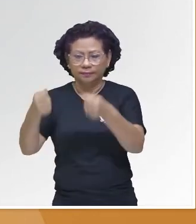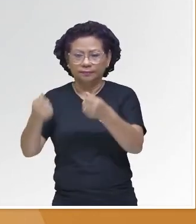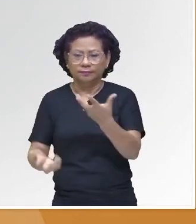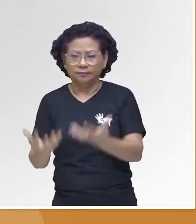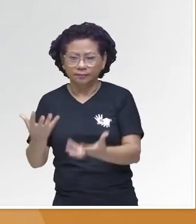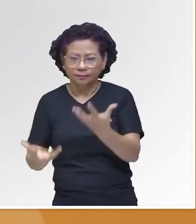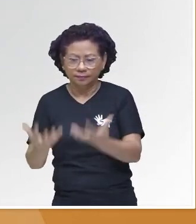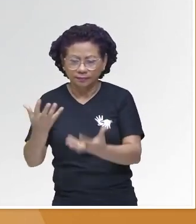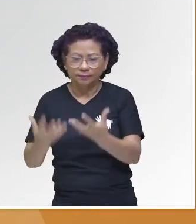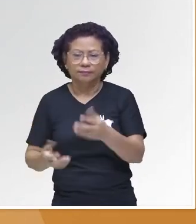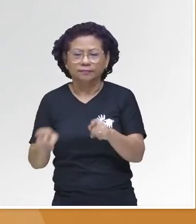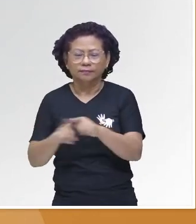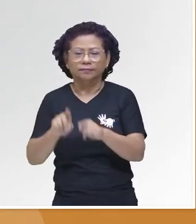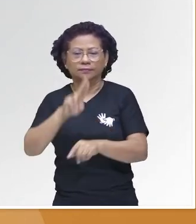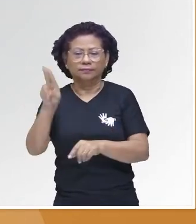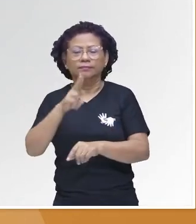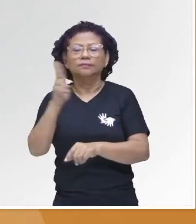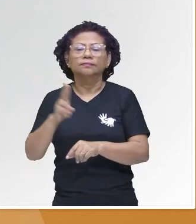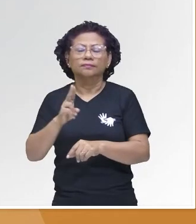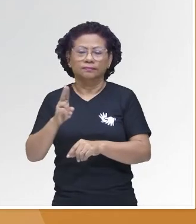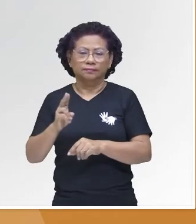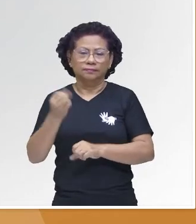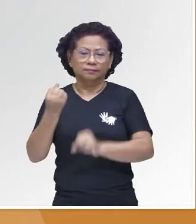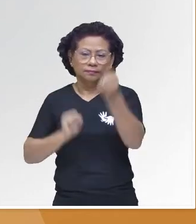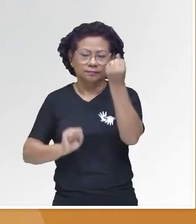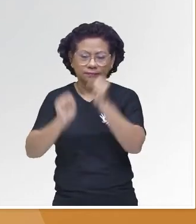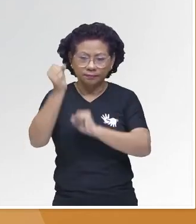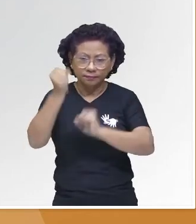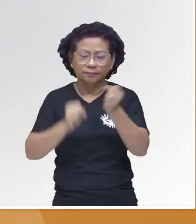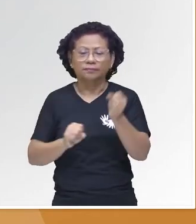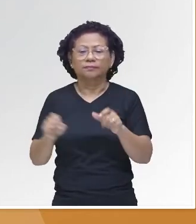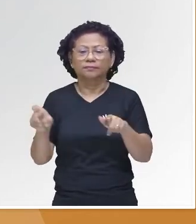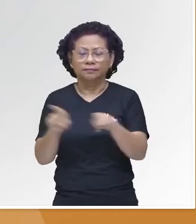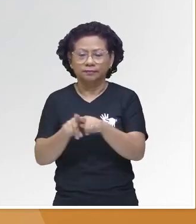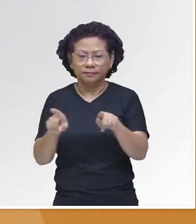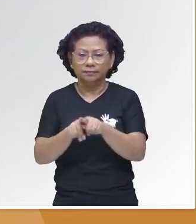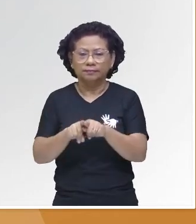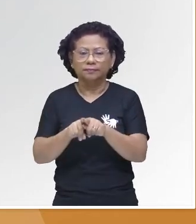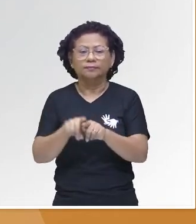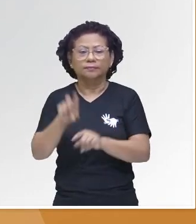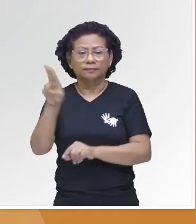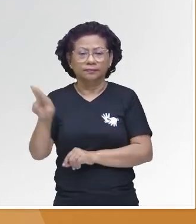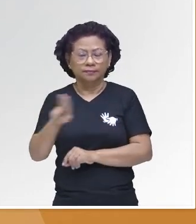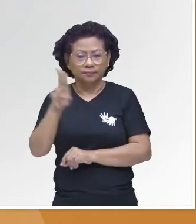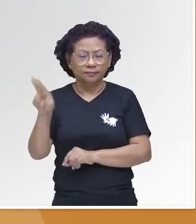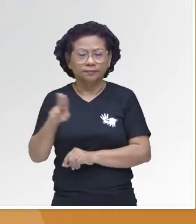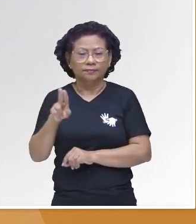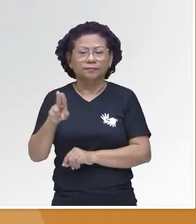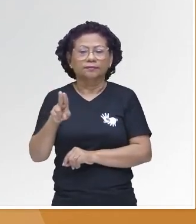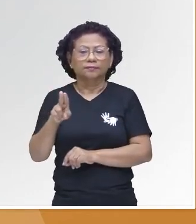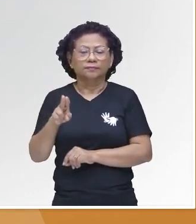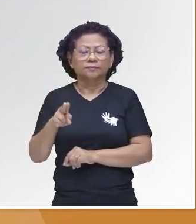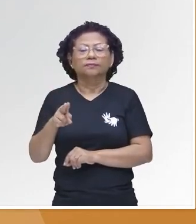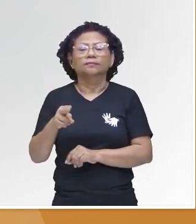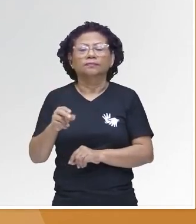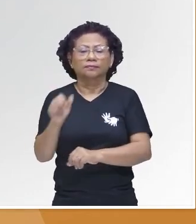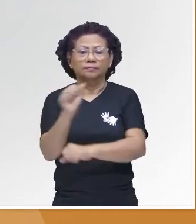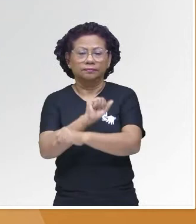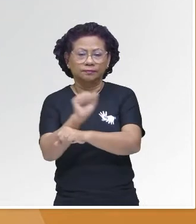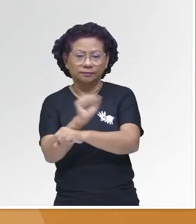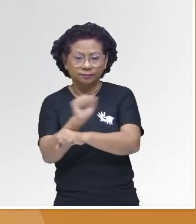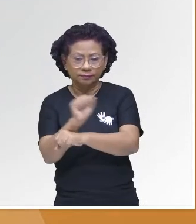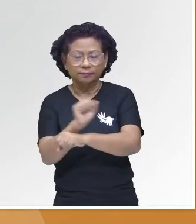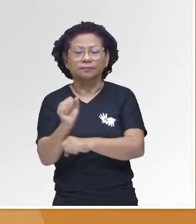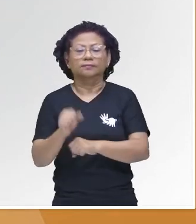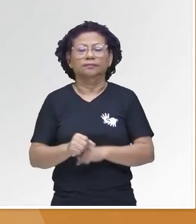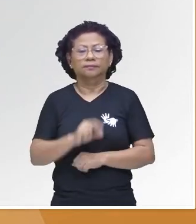abastecer indústrias e usinas termoelétricas, produção de combustíveis automotores, tá? A